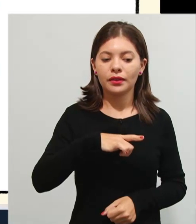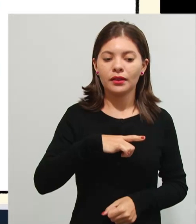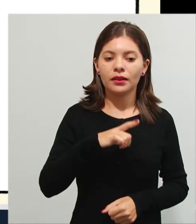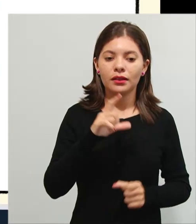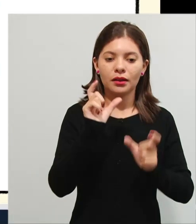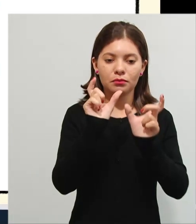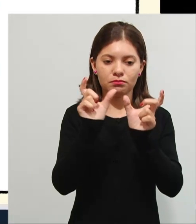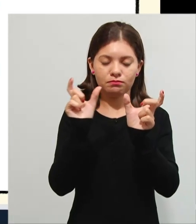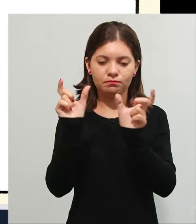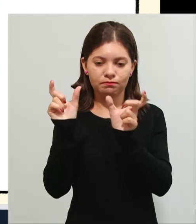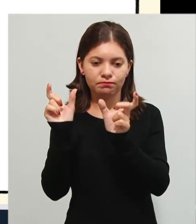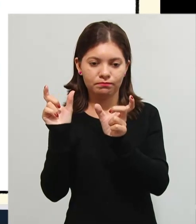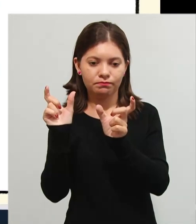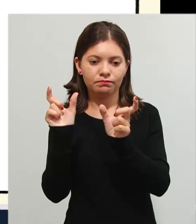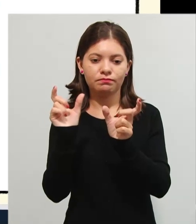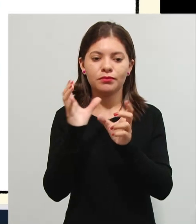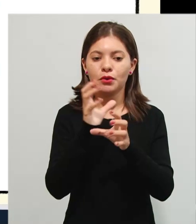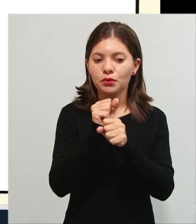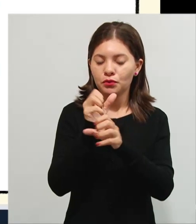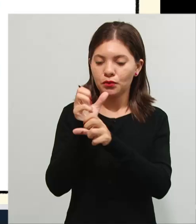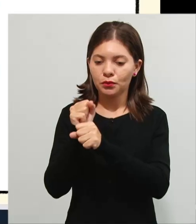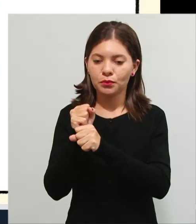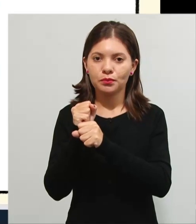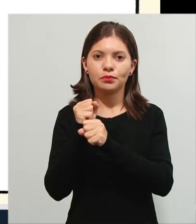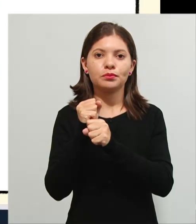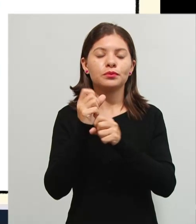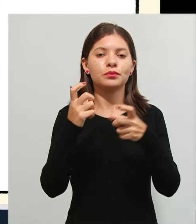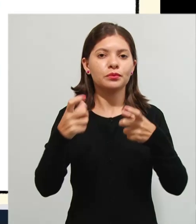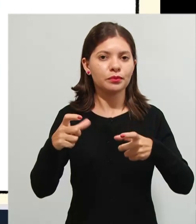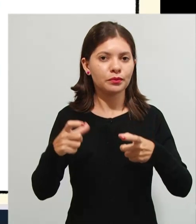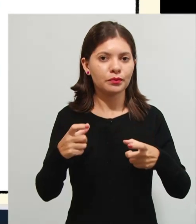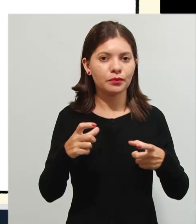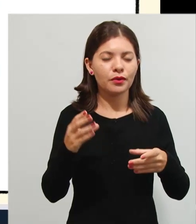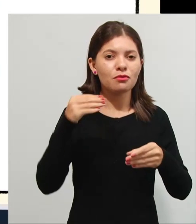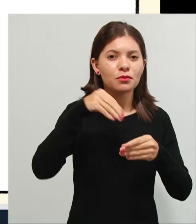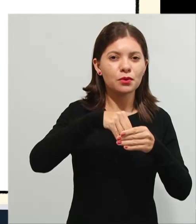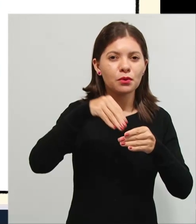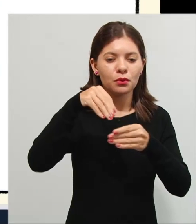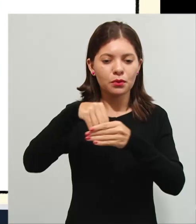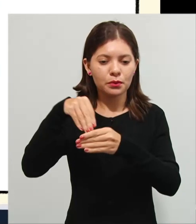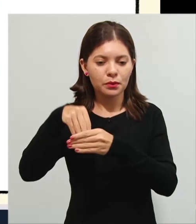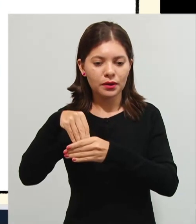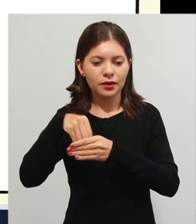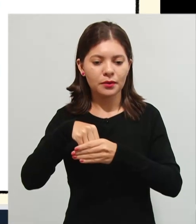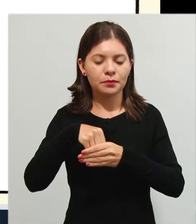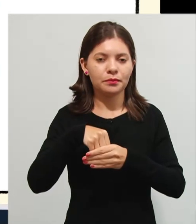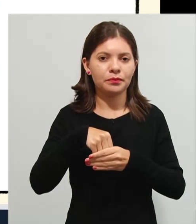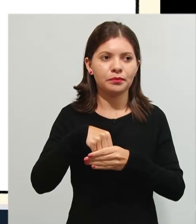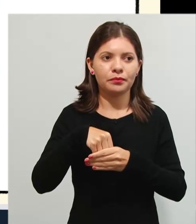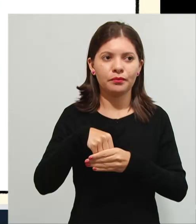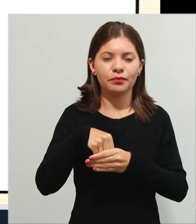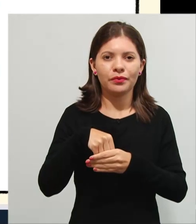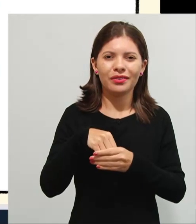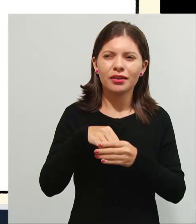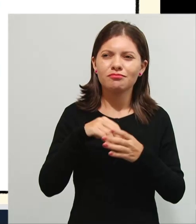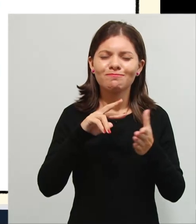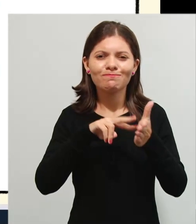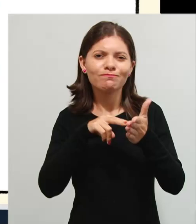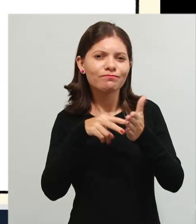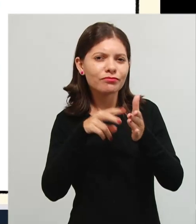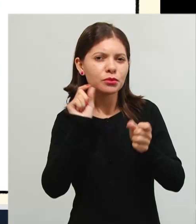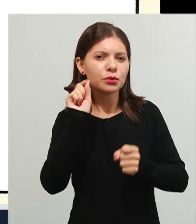menu Fórmulas, né? Aqui é o local onde nós vamos fazer a inserção de fórmulas. Quando a gente fala em